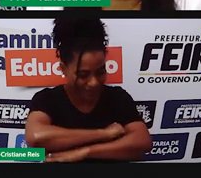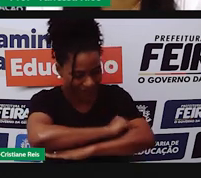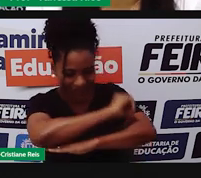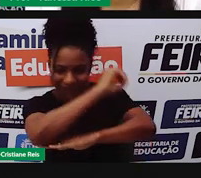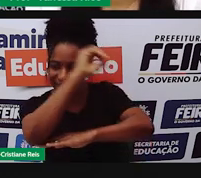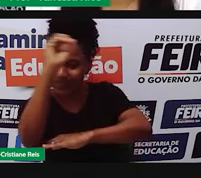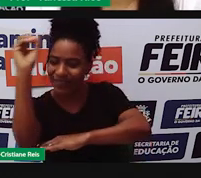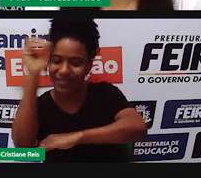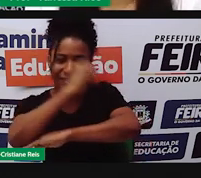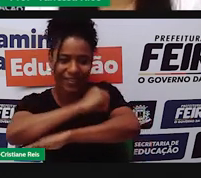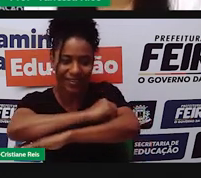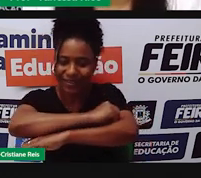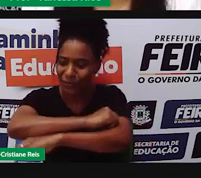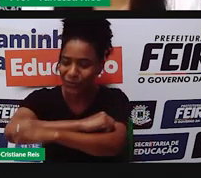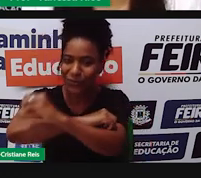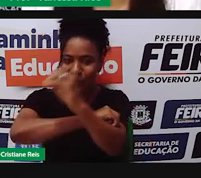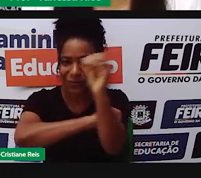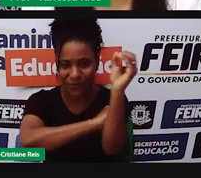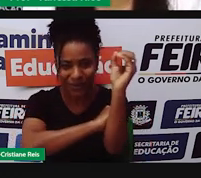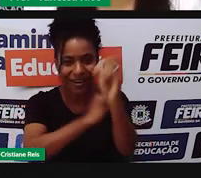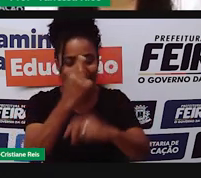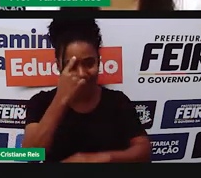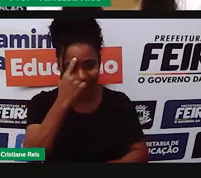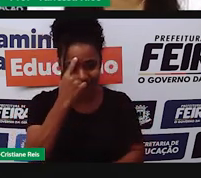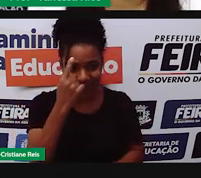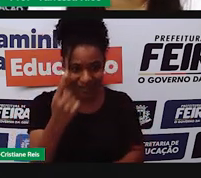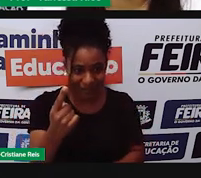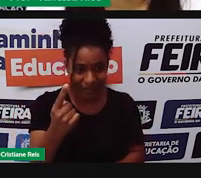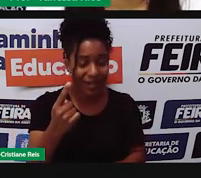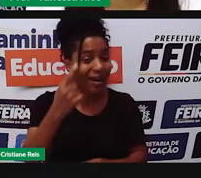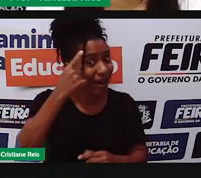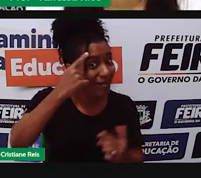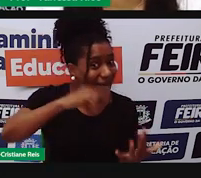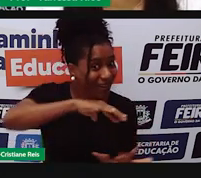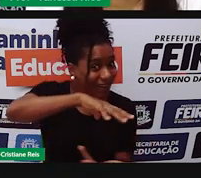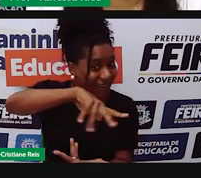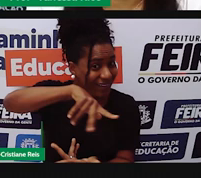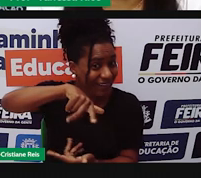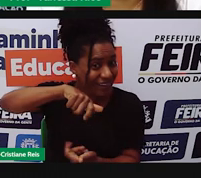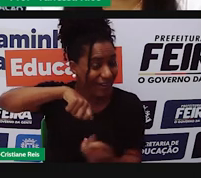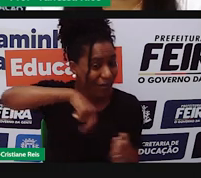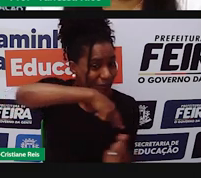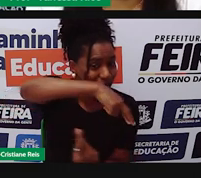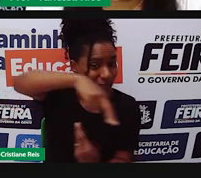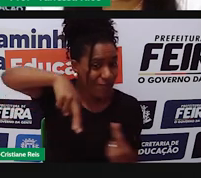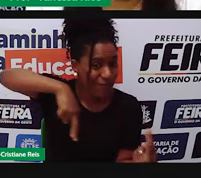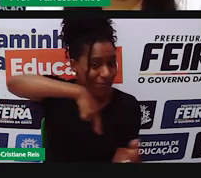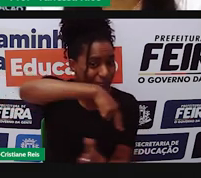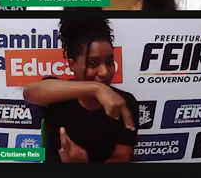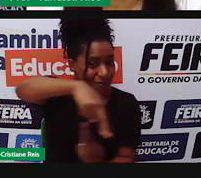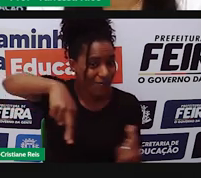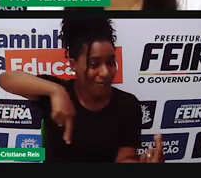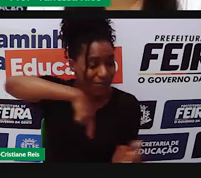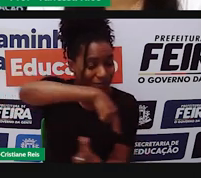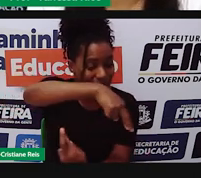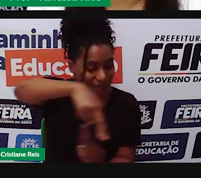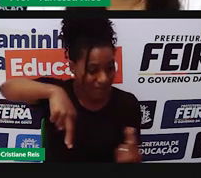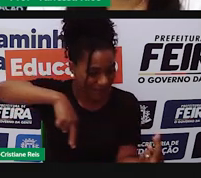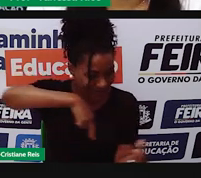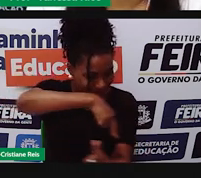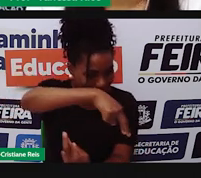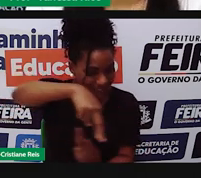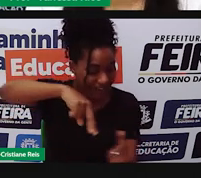os dias e as noites, através do movimento de rotação, onde a Terra vai girando em torno